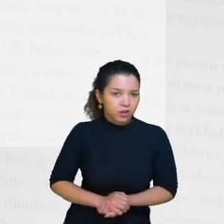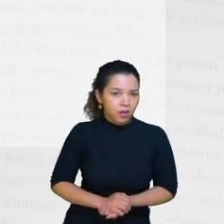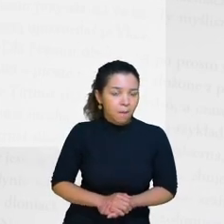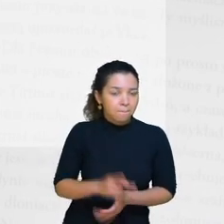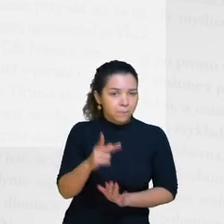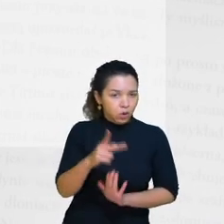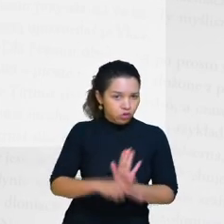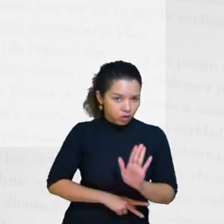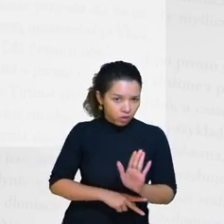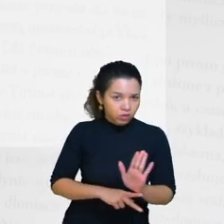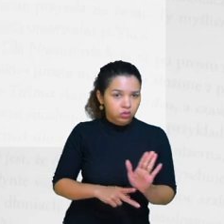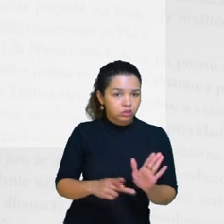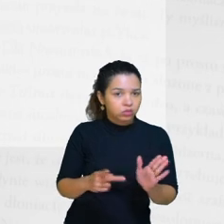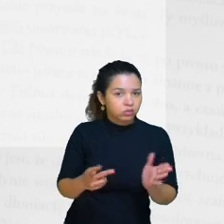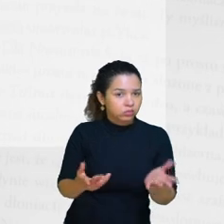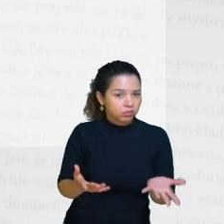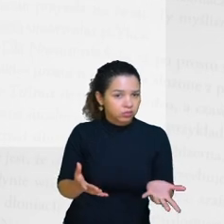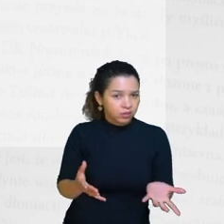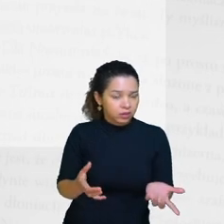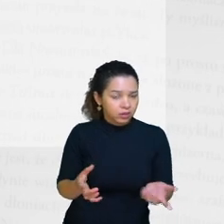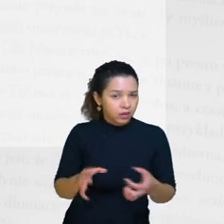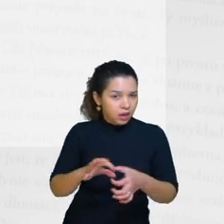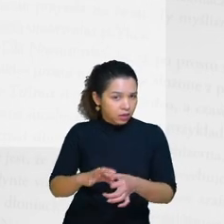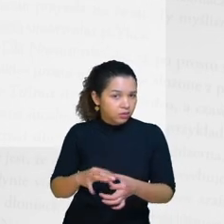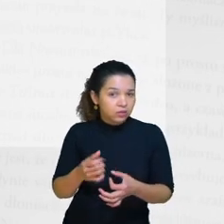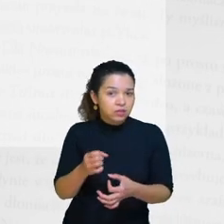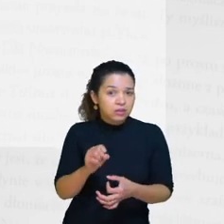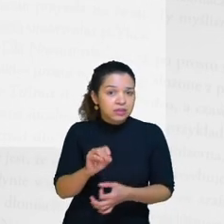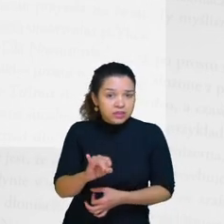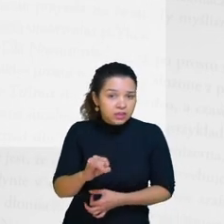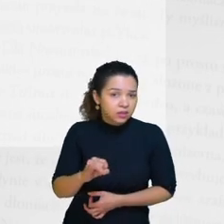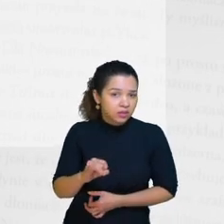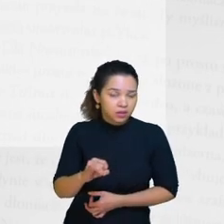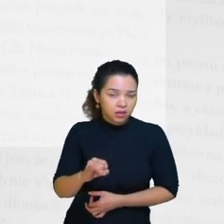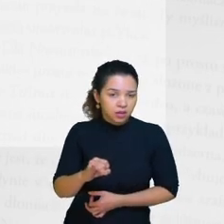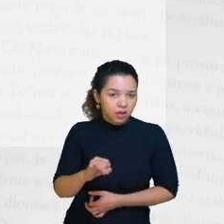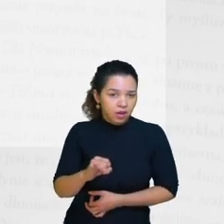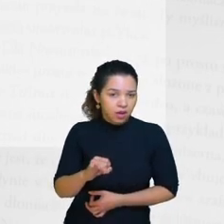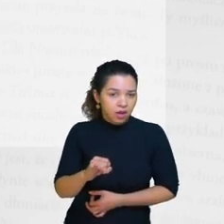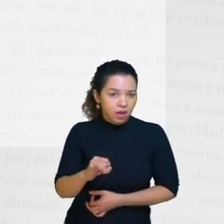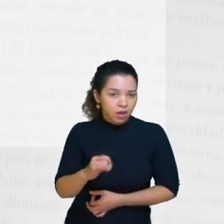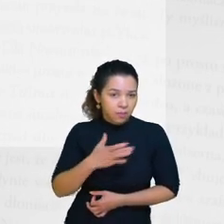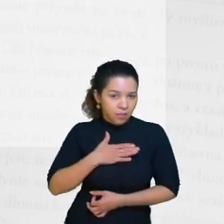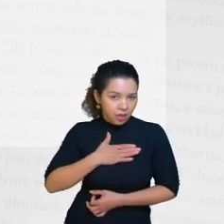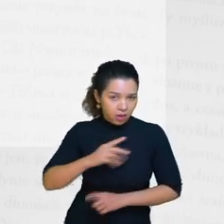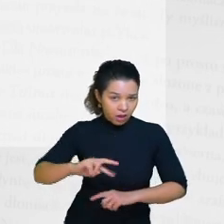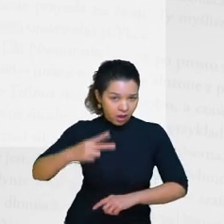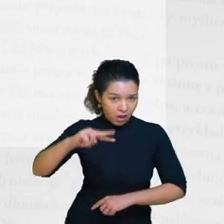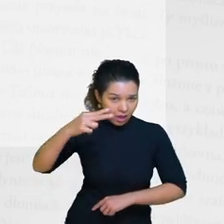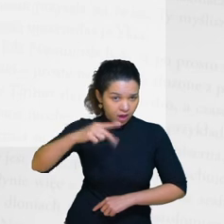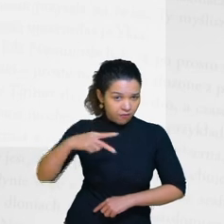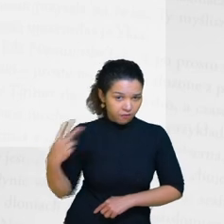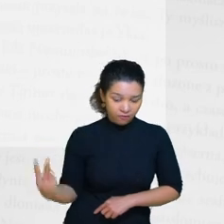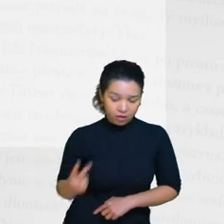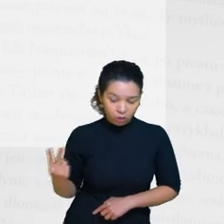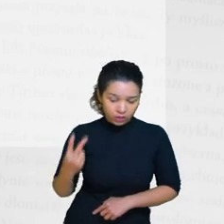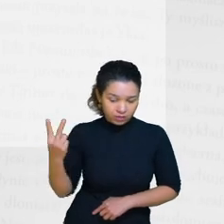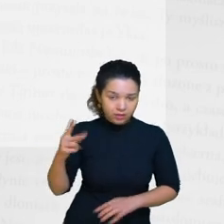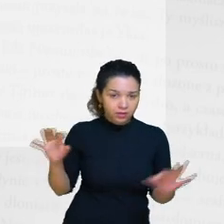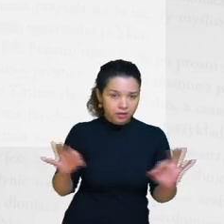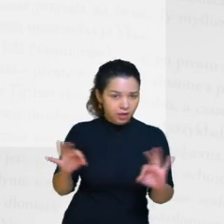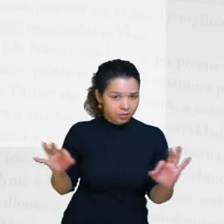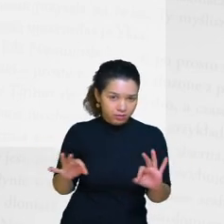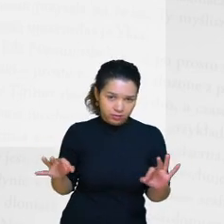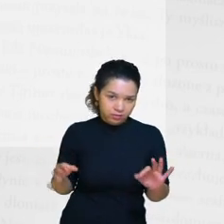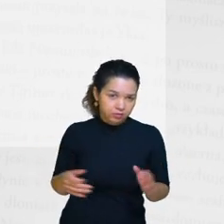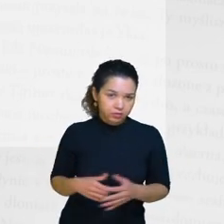dê conta se eu não tiver uma carreira valorizada então isso também eh eu acho que é uma coisa que precisa ser Dita e foi dita